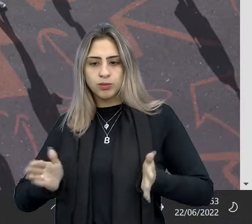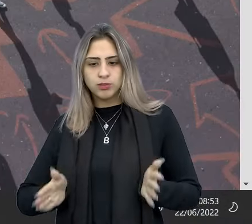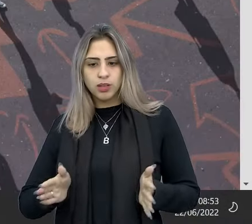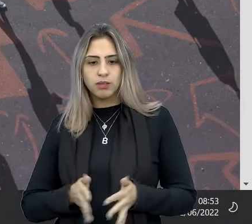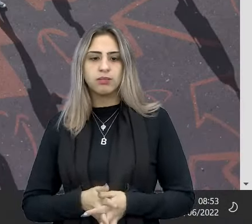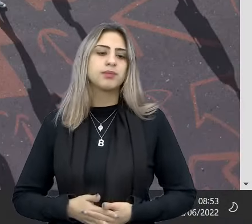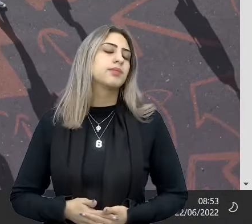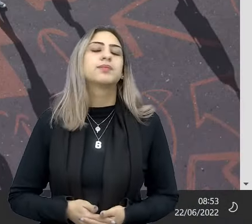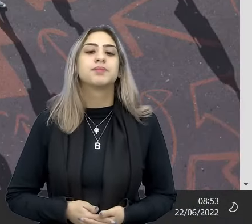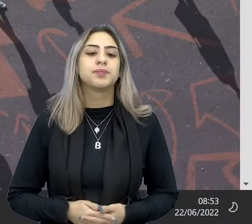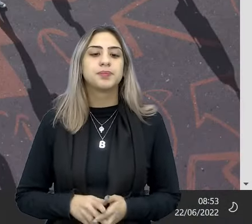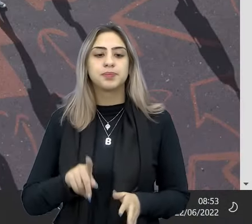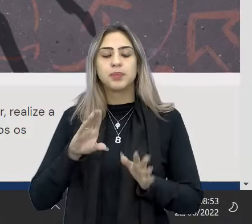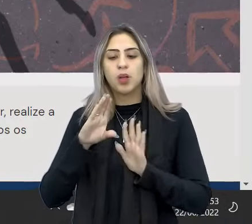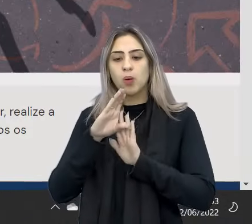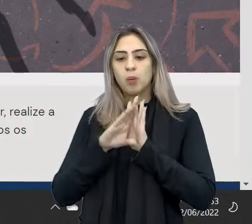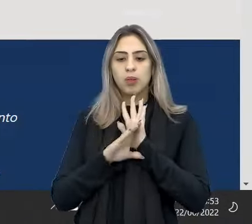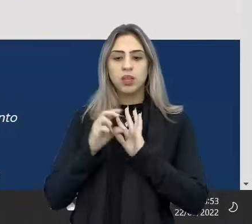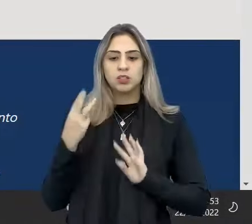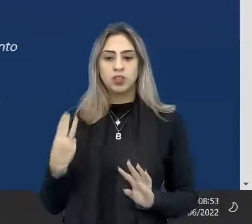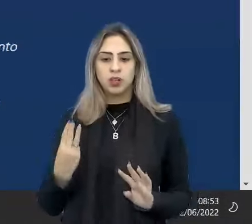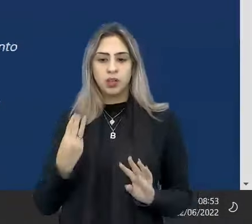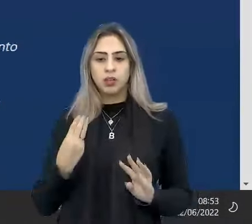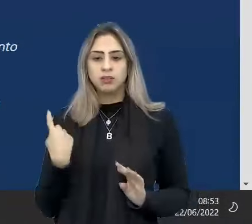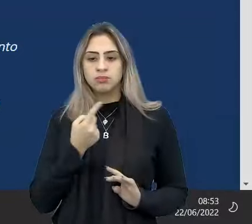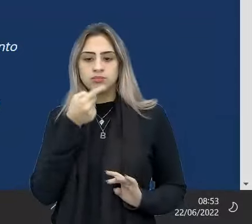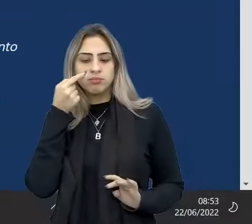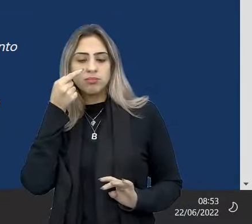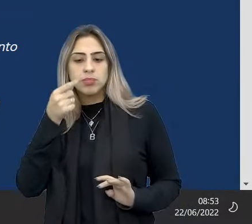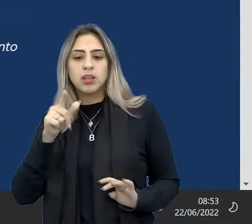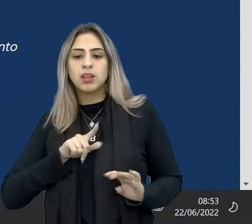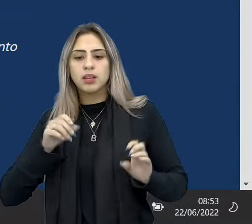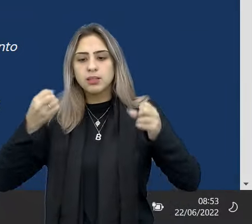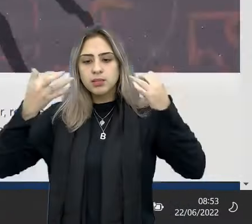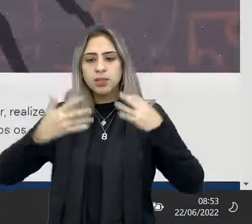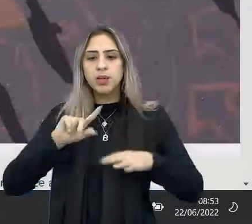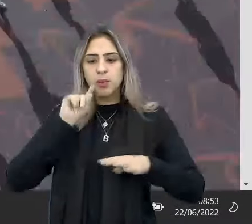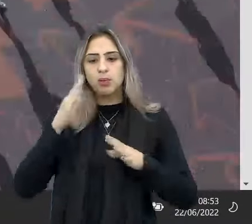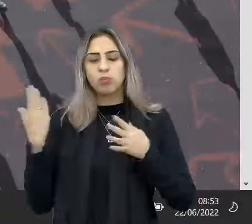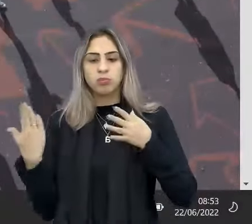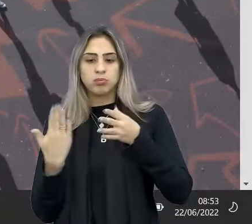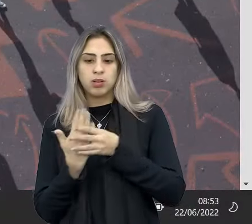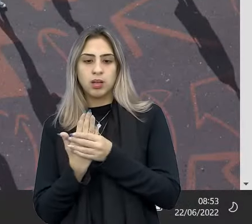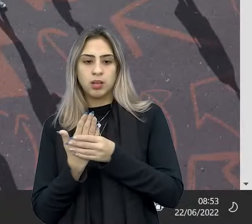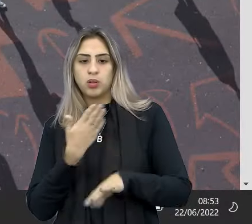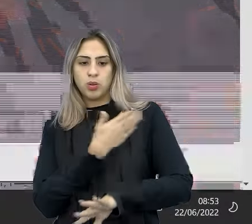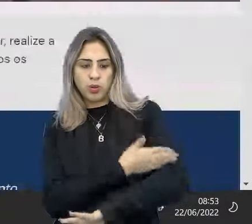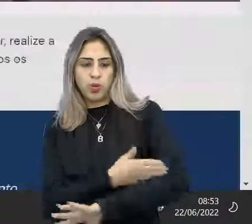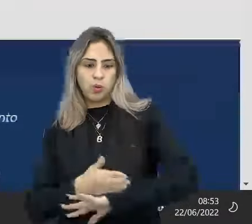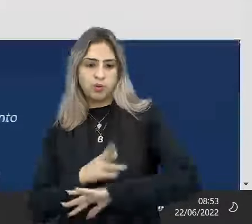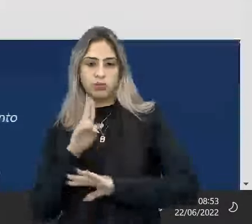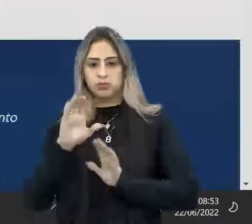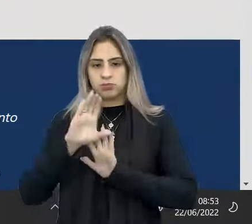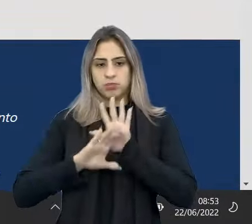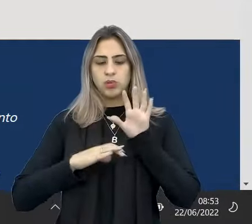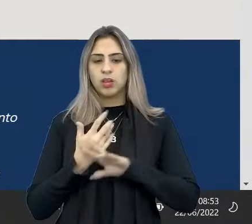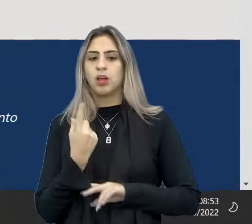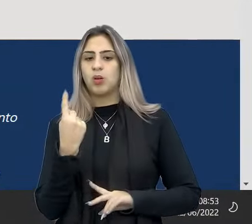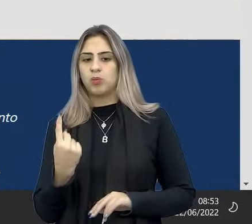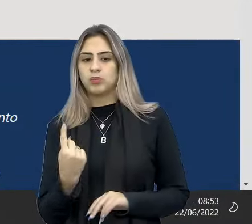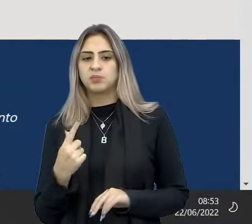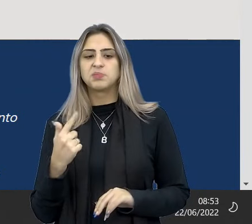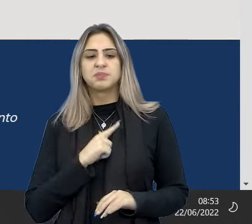aqui. Então, a gente está no componente 3. Observa que aqui ele explica um pouquinho desse atestado logo na introdução da unidade curricular 1. Tem